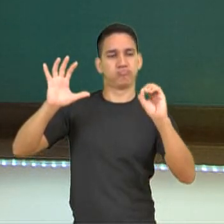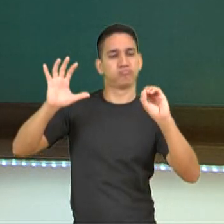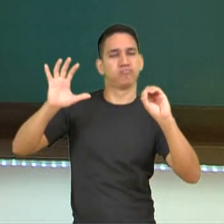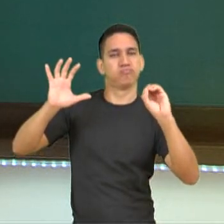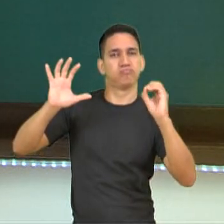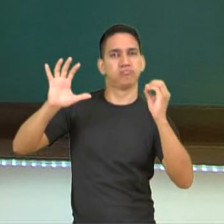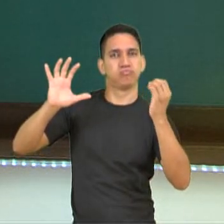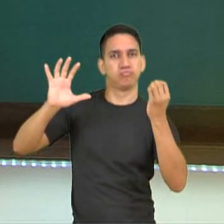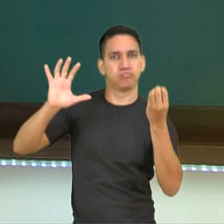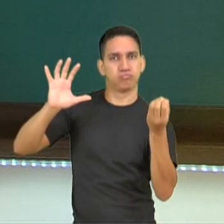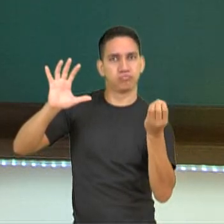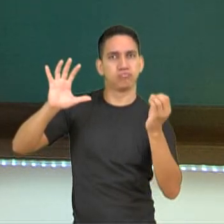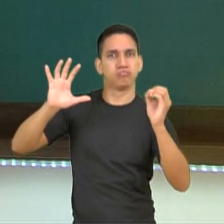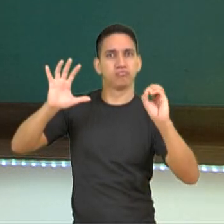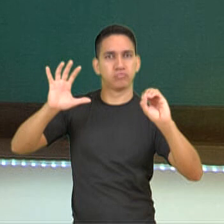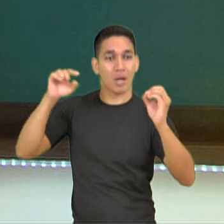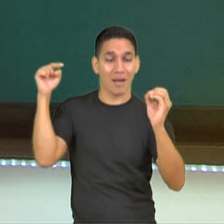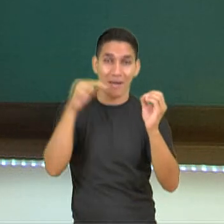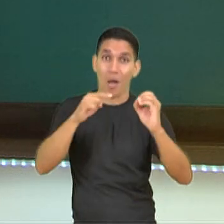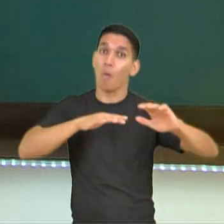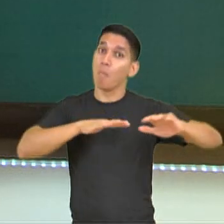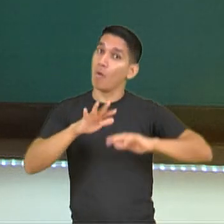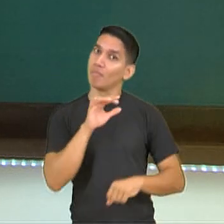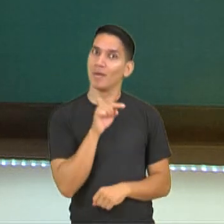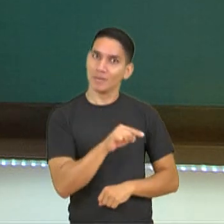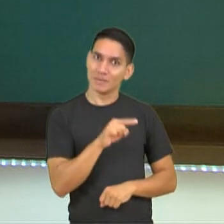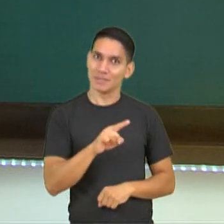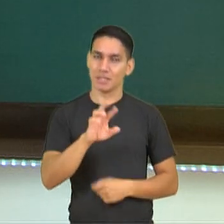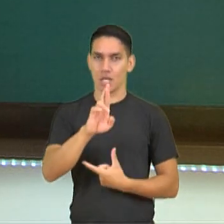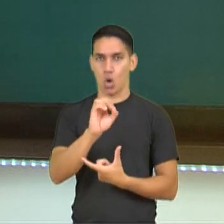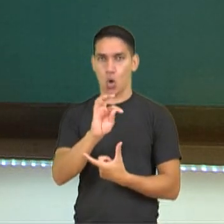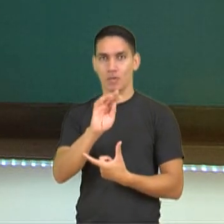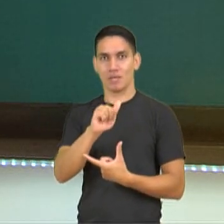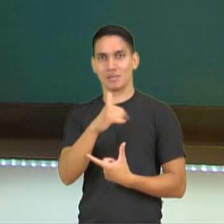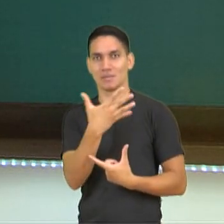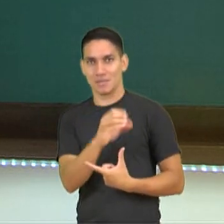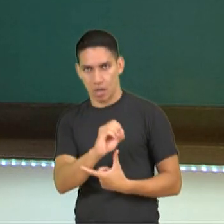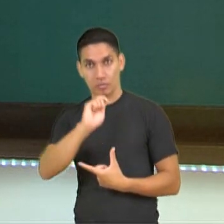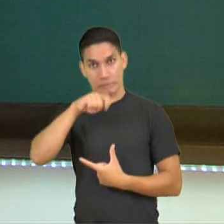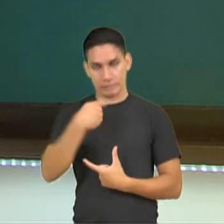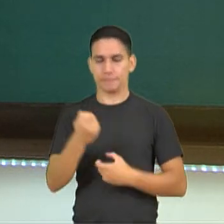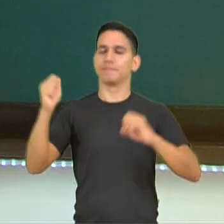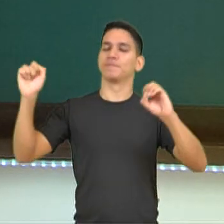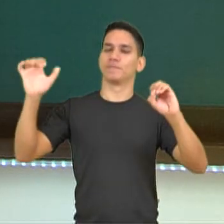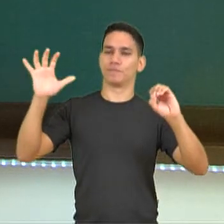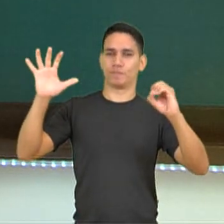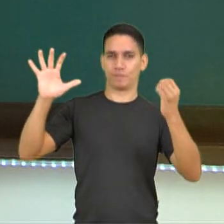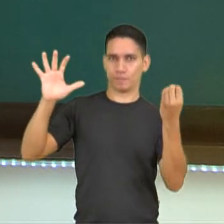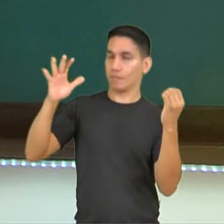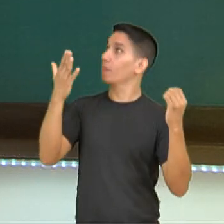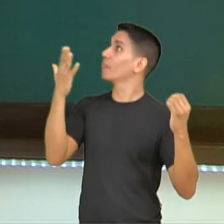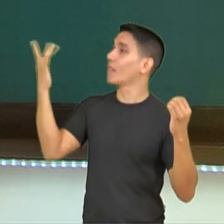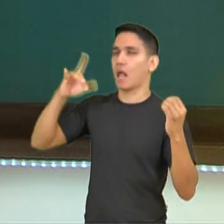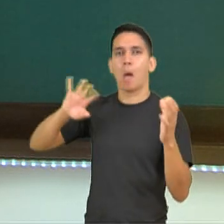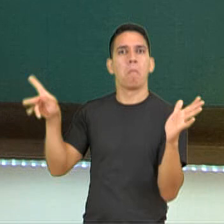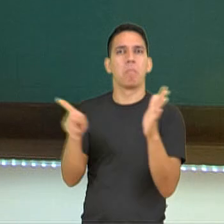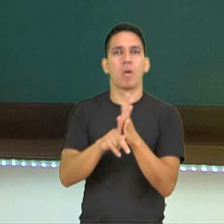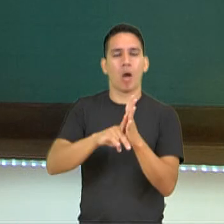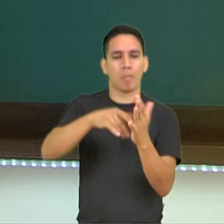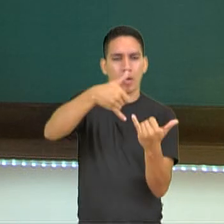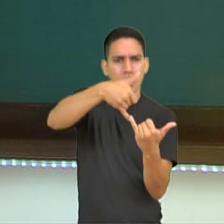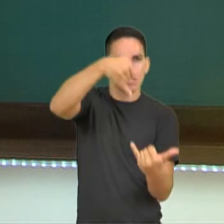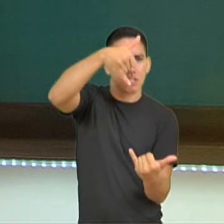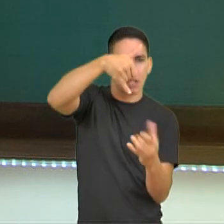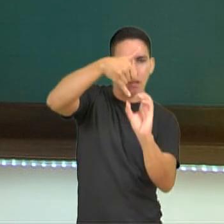seja, anti-horário, o movimento de rotação. Então, a Terra tem um centro, um eixo imaginário, e